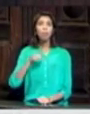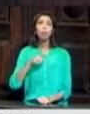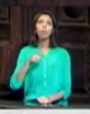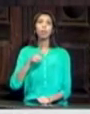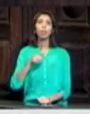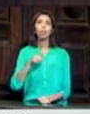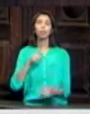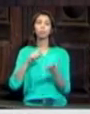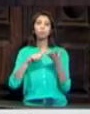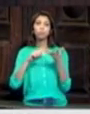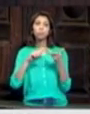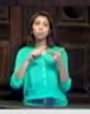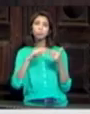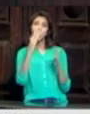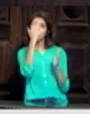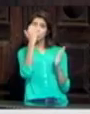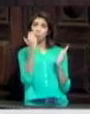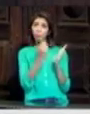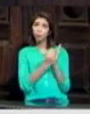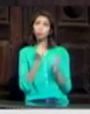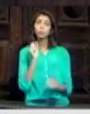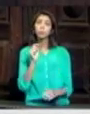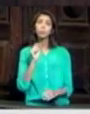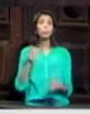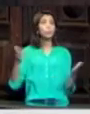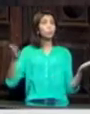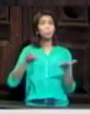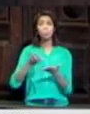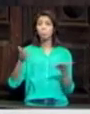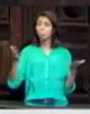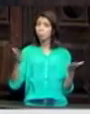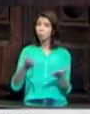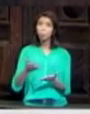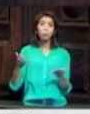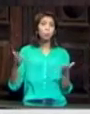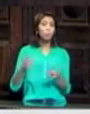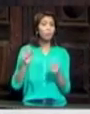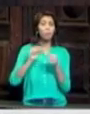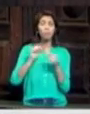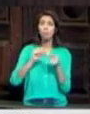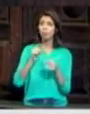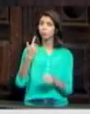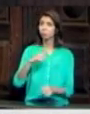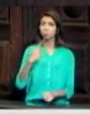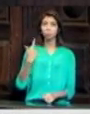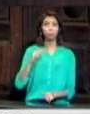critérios, valores e princípios que hoje não são mais praticados.